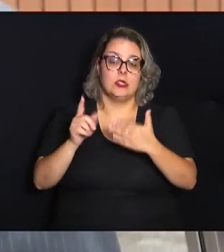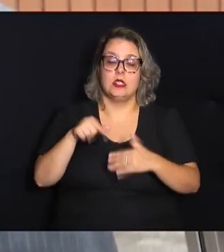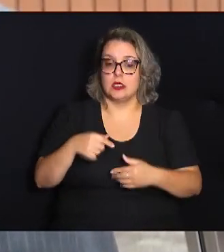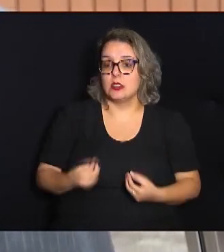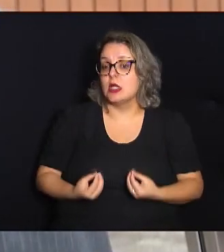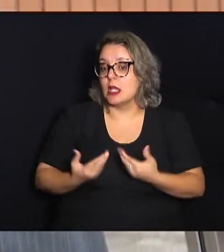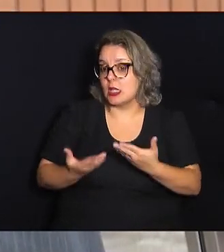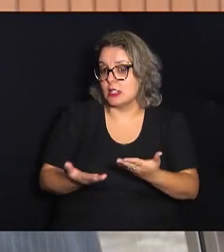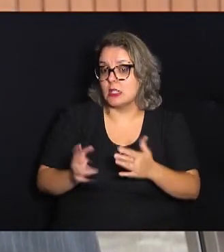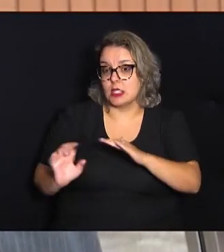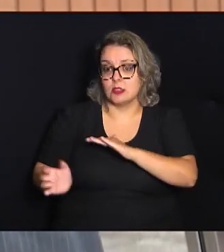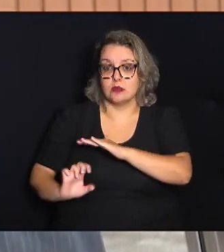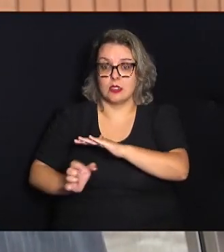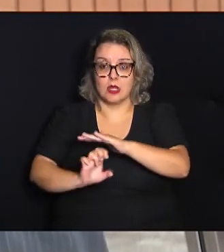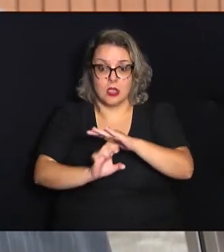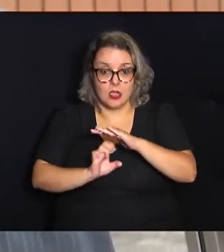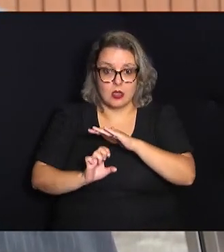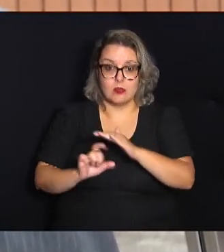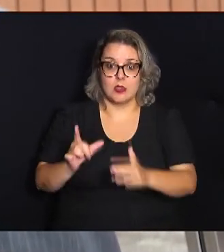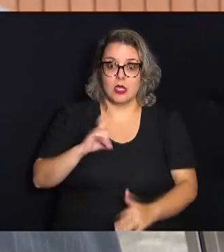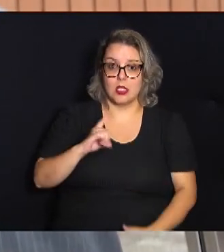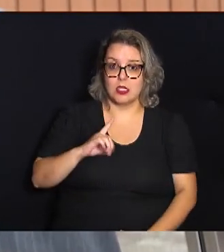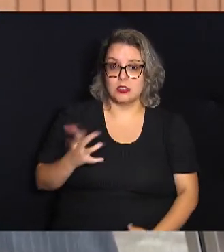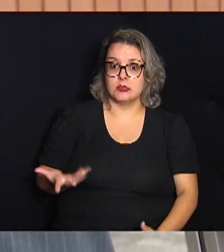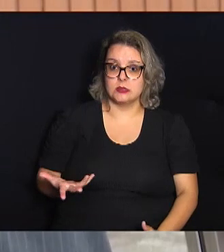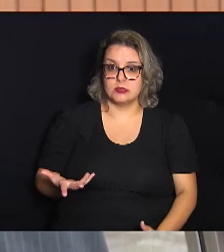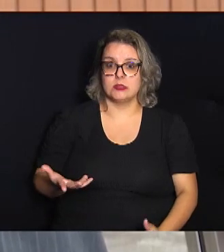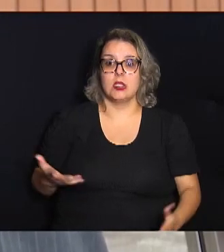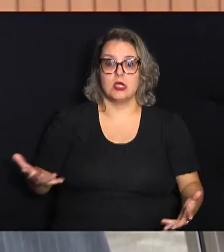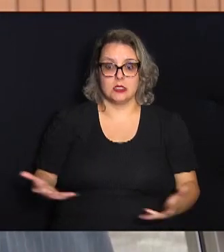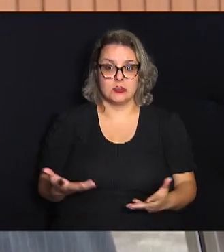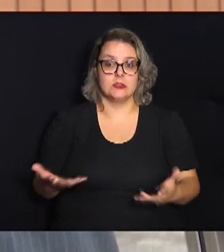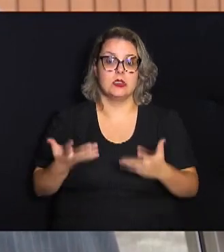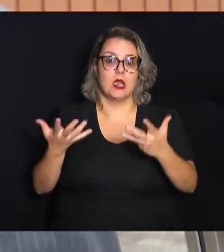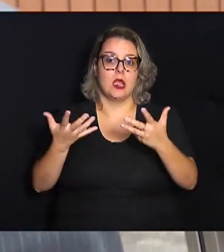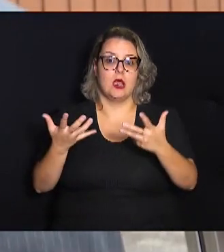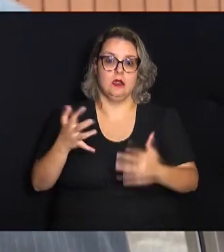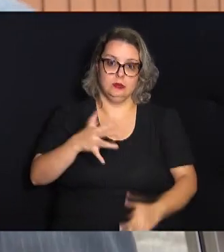a empresas que têm ali um conjunto de iniciativas